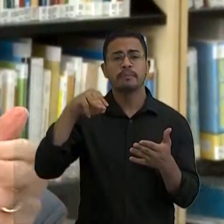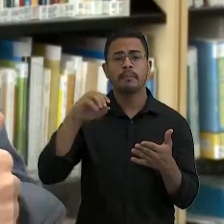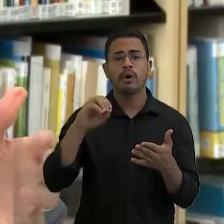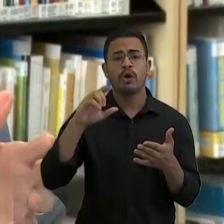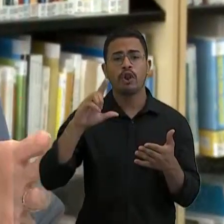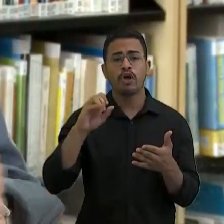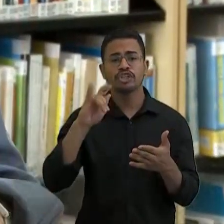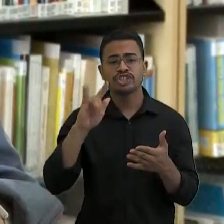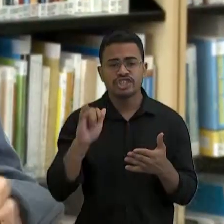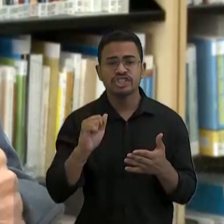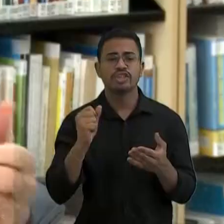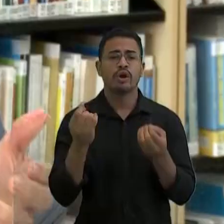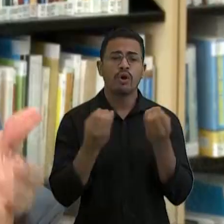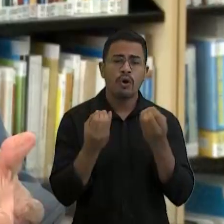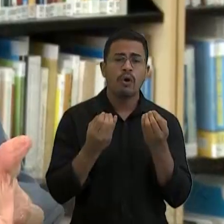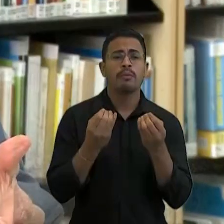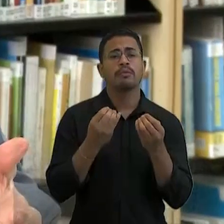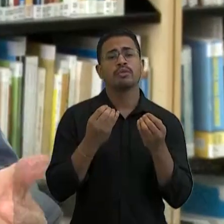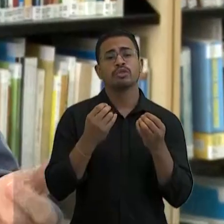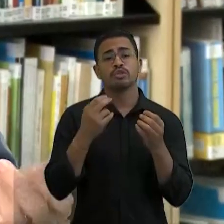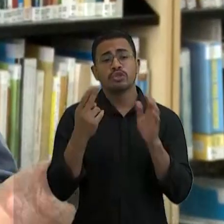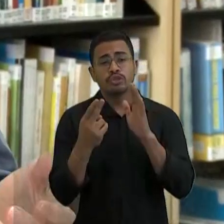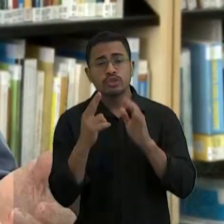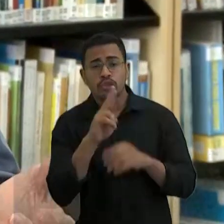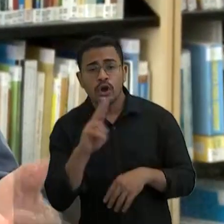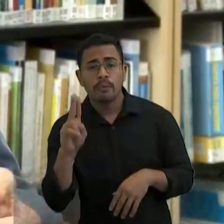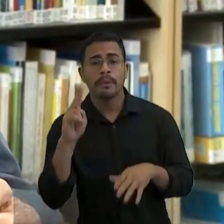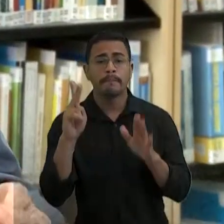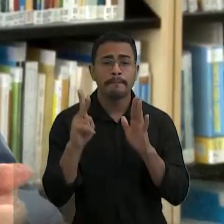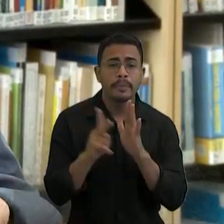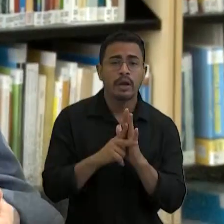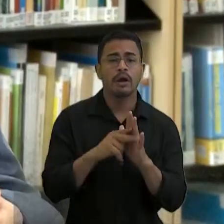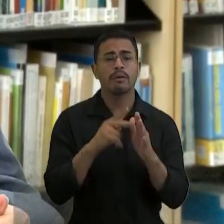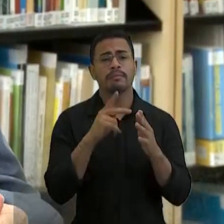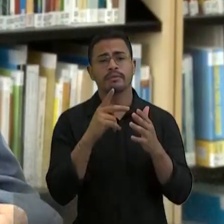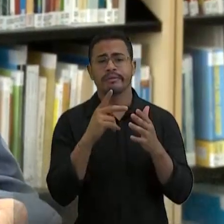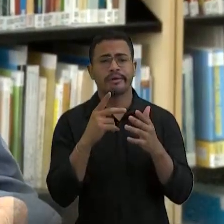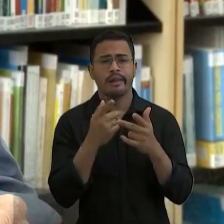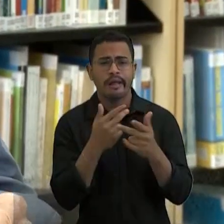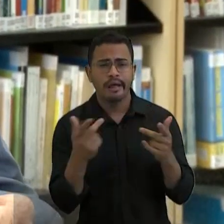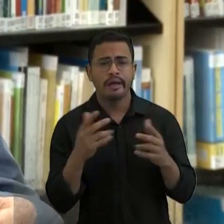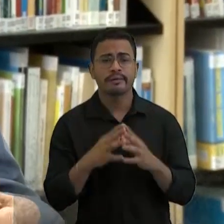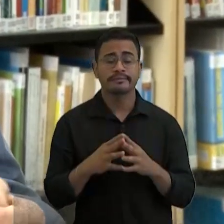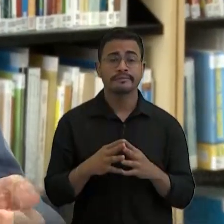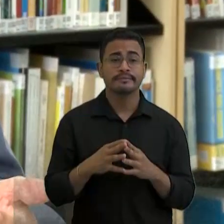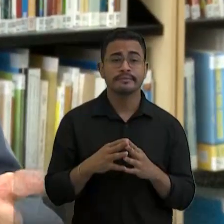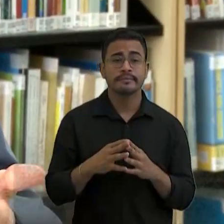A partir daí, eu tiro conclusões que estão